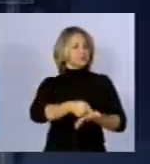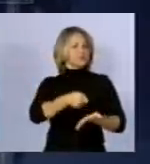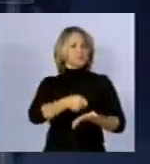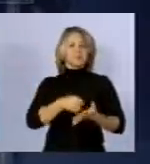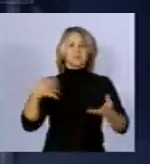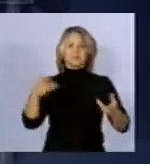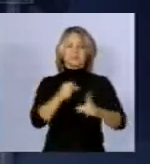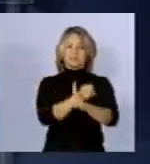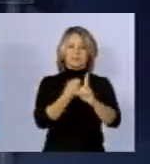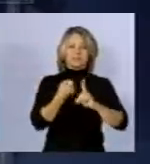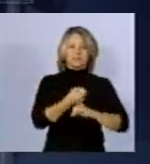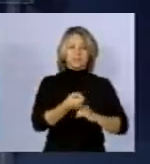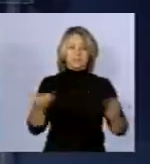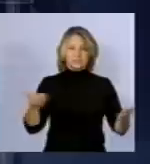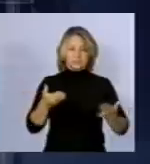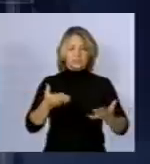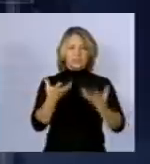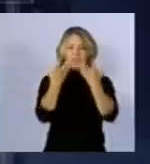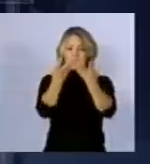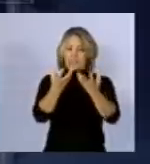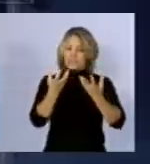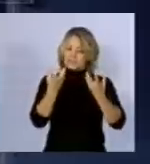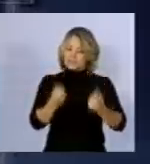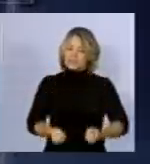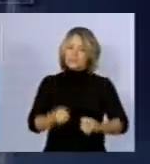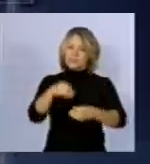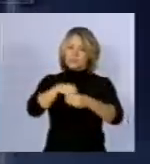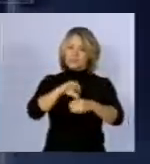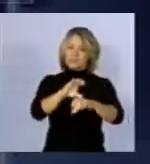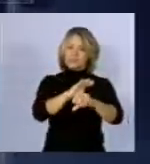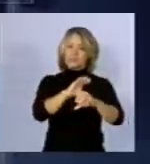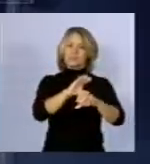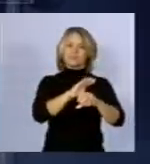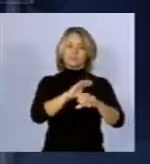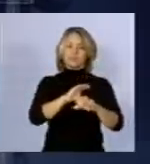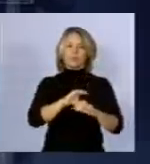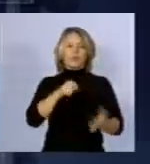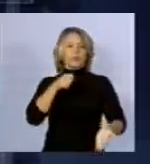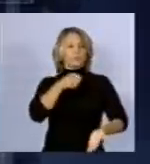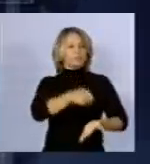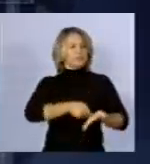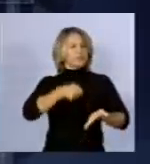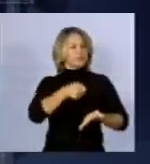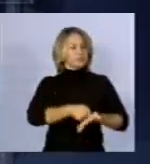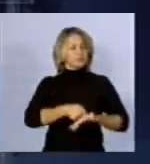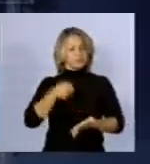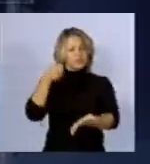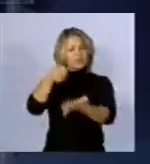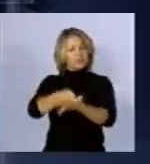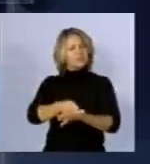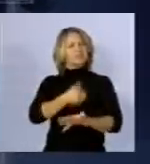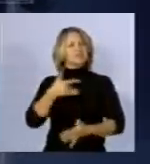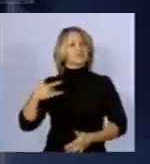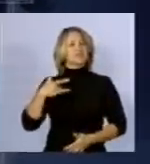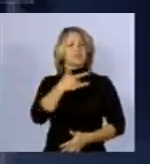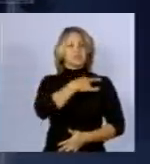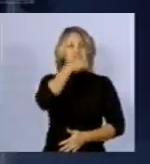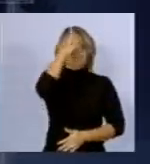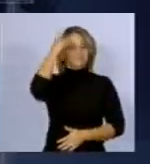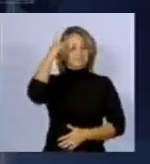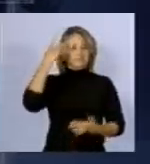uma sociedade que assumiu na sua constituição eh o dever de garantir a saúde eh das